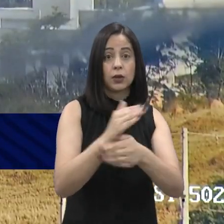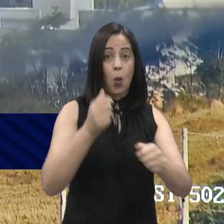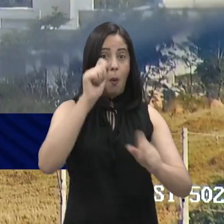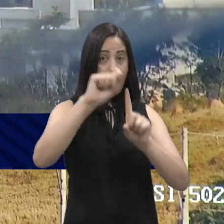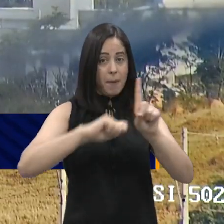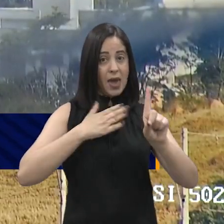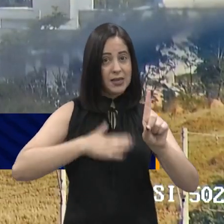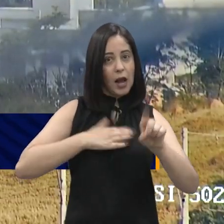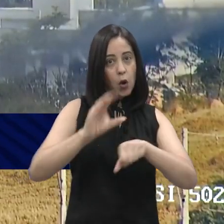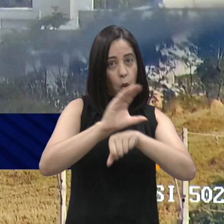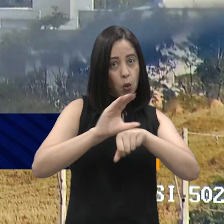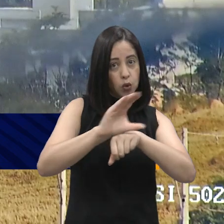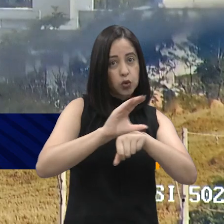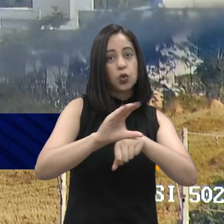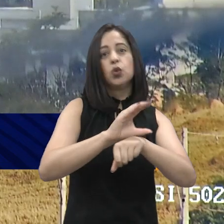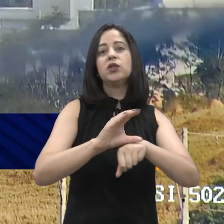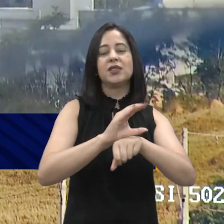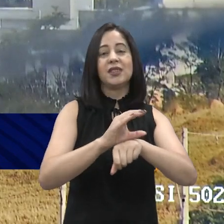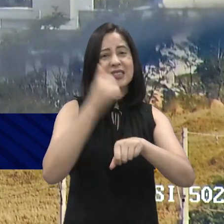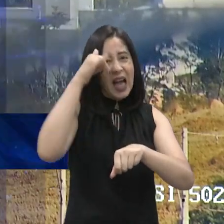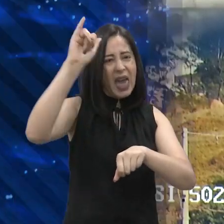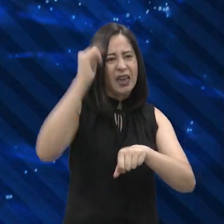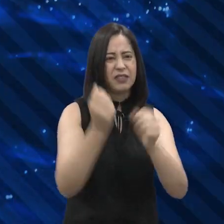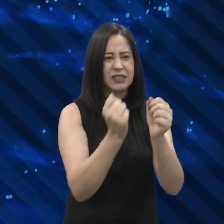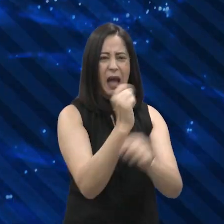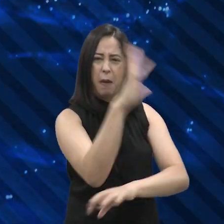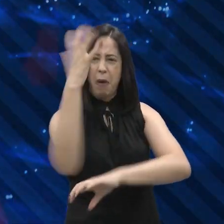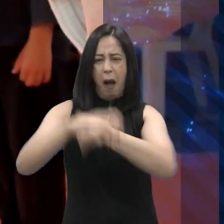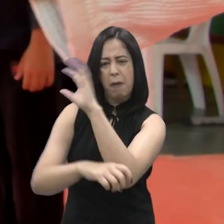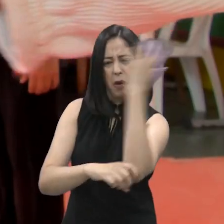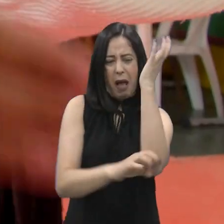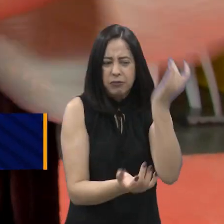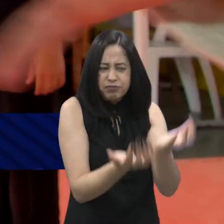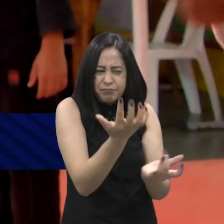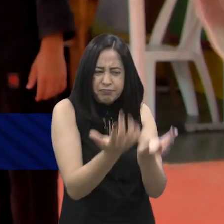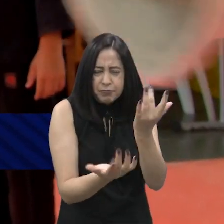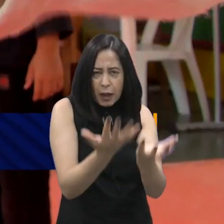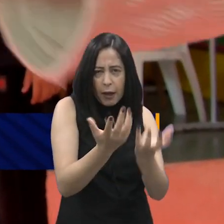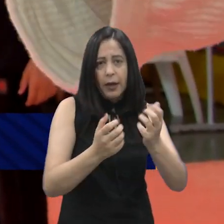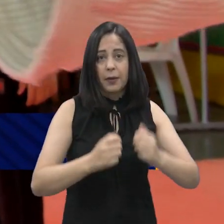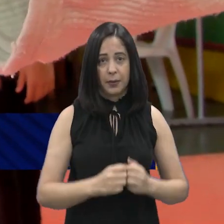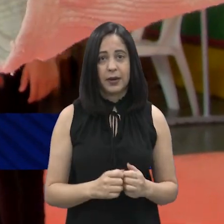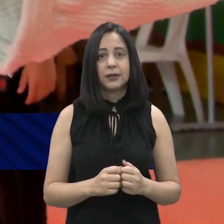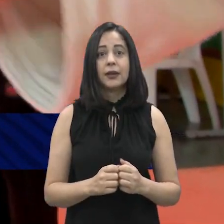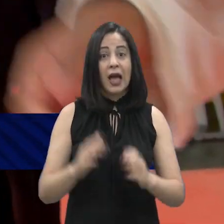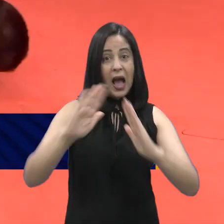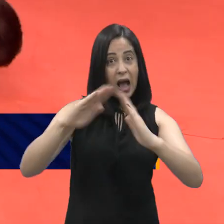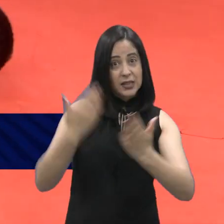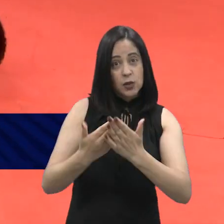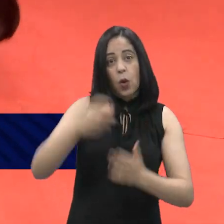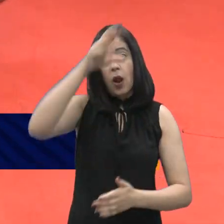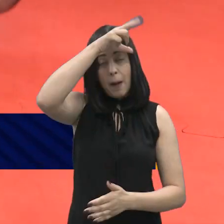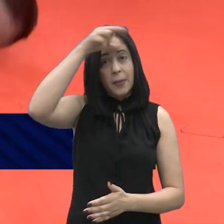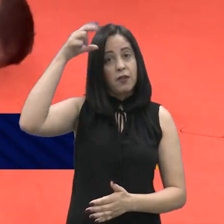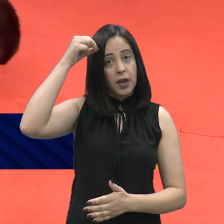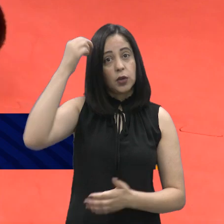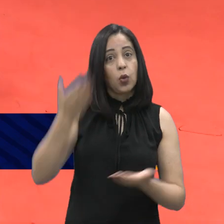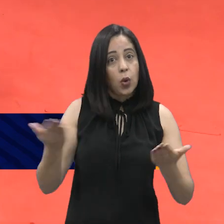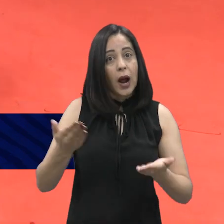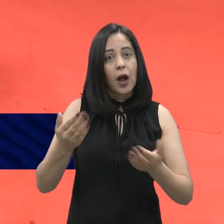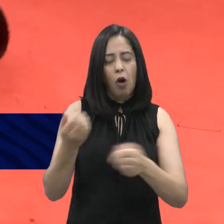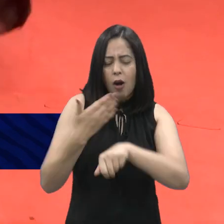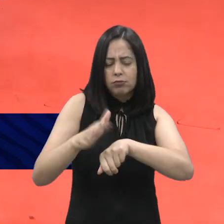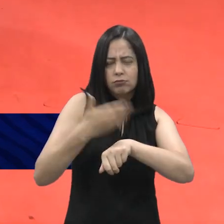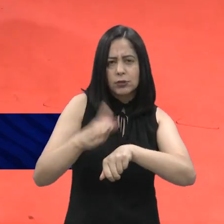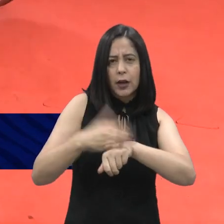mês de combate e conscientização contra queimadas. Escolas do município podem ter aula de jiu-jitsu como